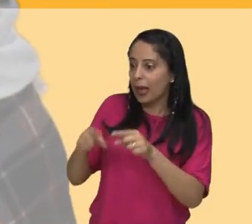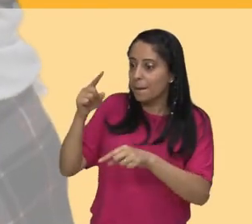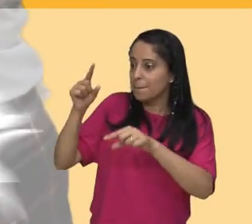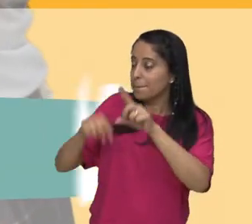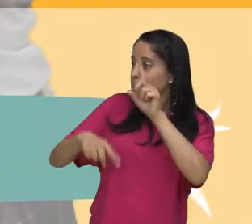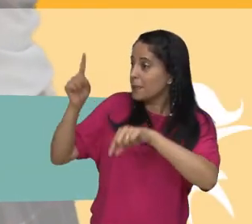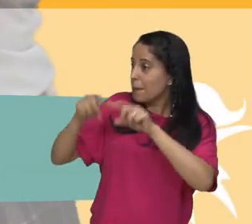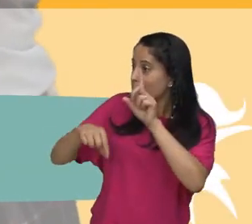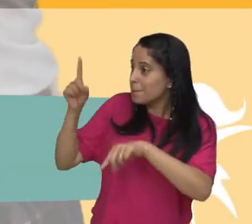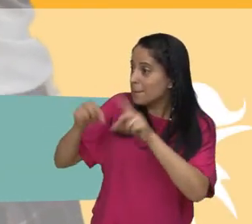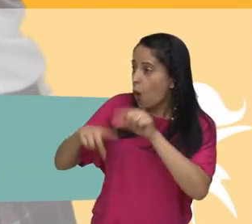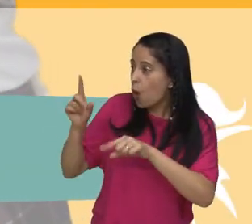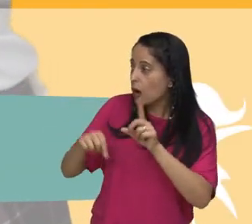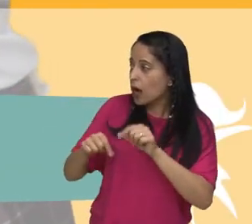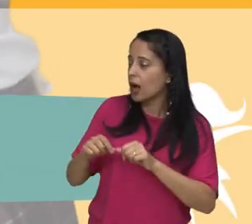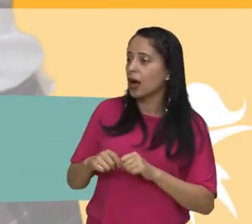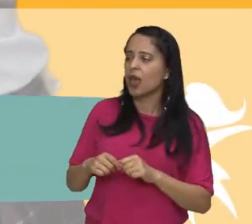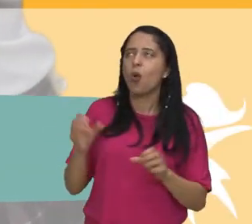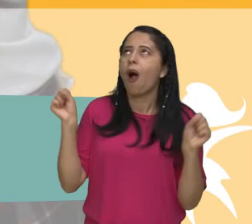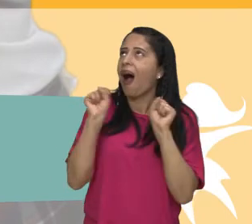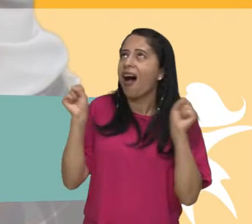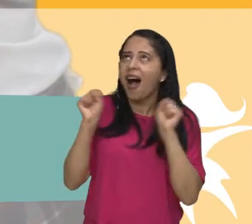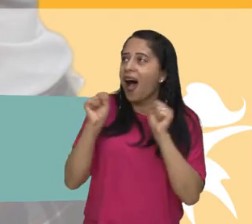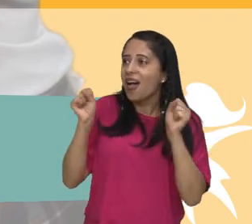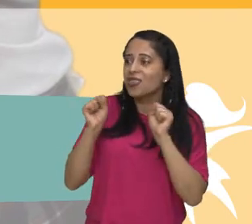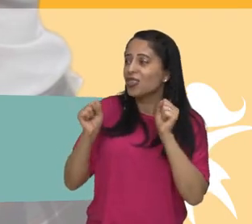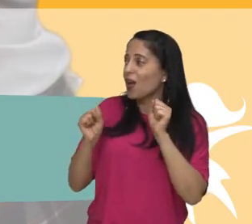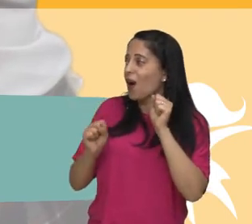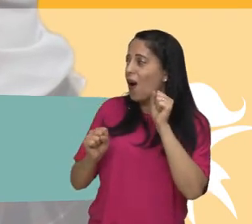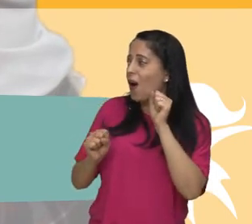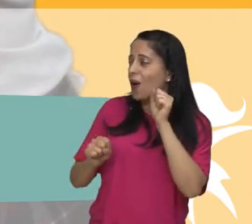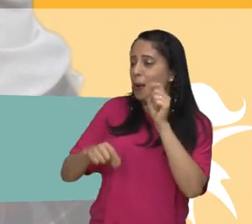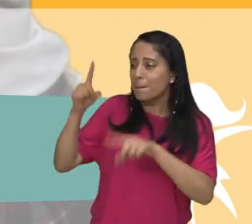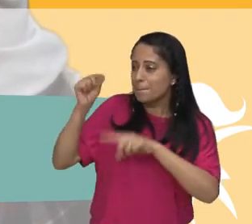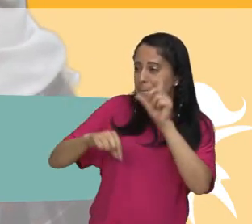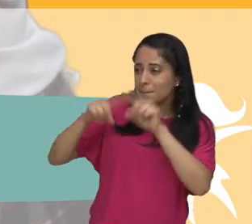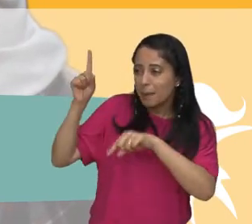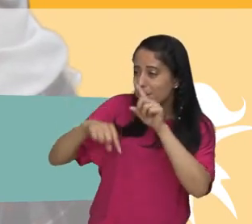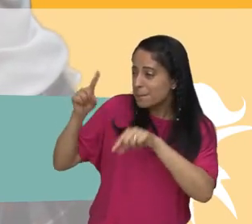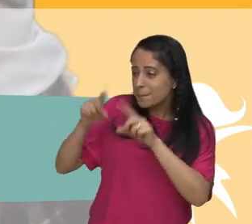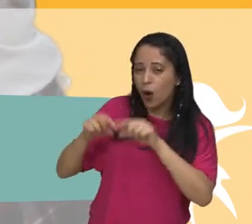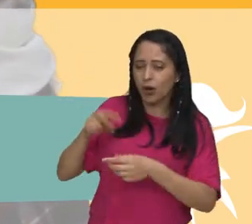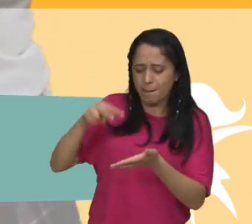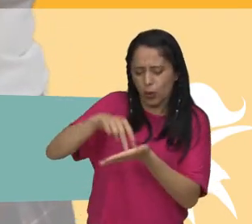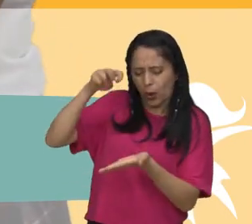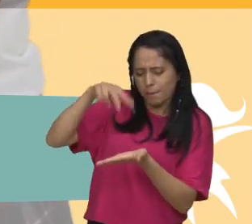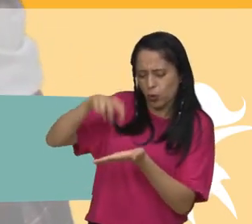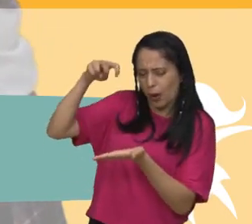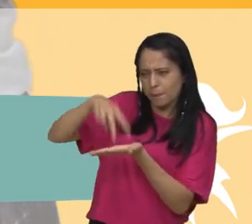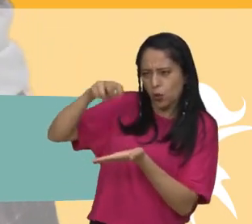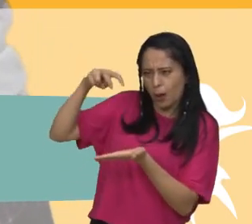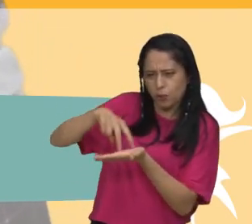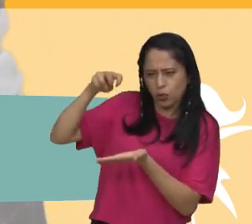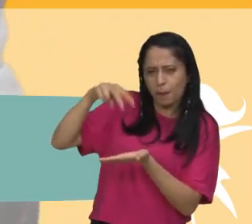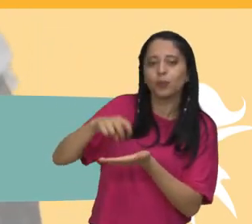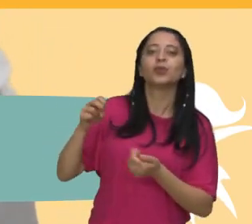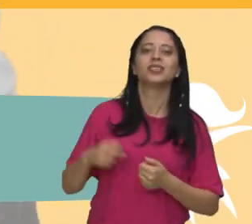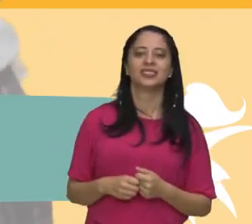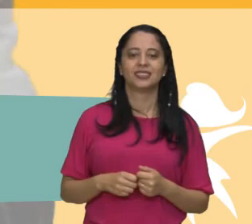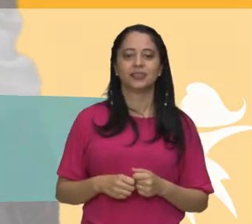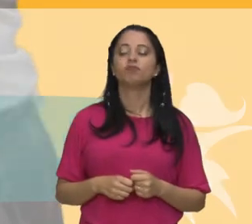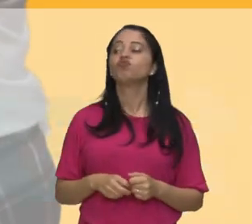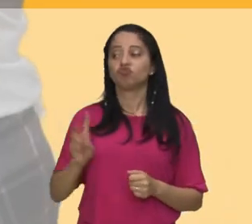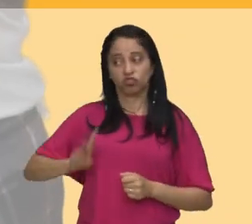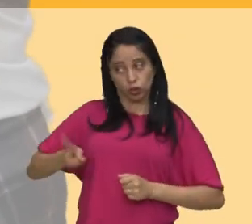a música da Pipoca. Eu amo Pipoca estourando na panela. Isso, e a gente pula, pula, pula,